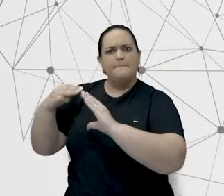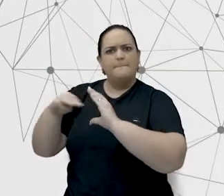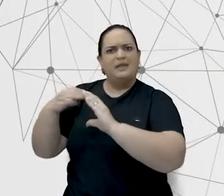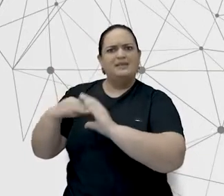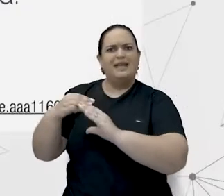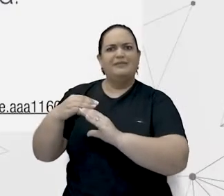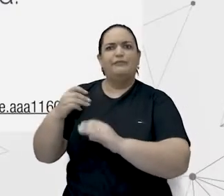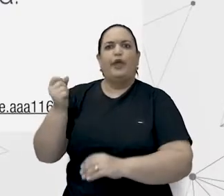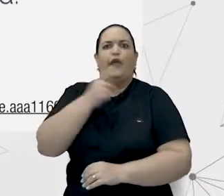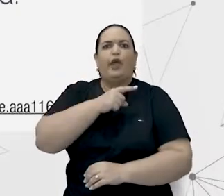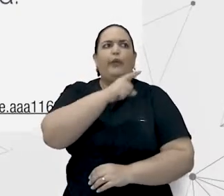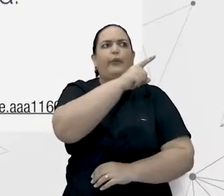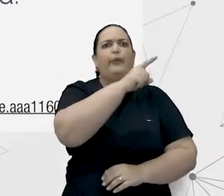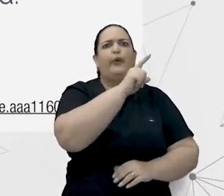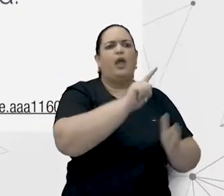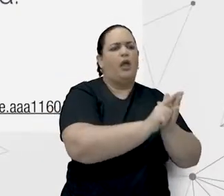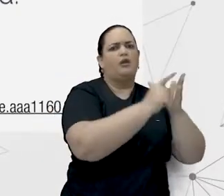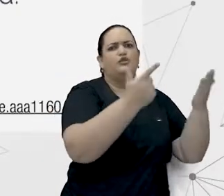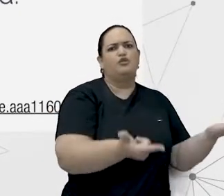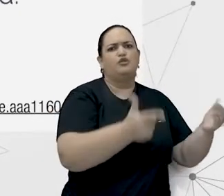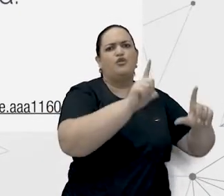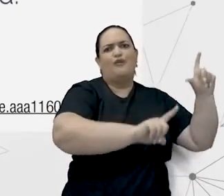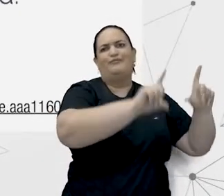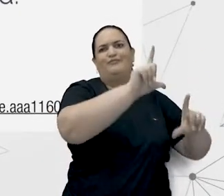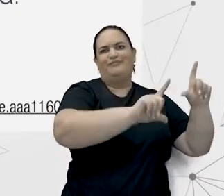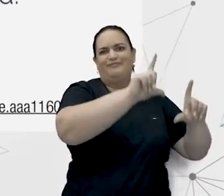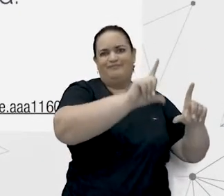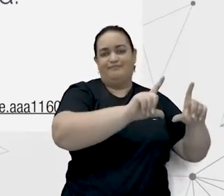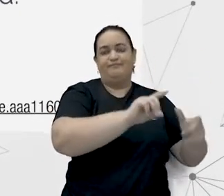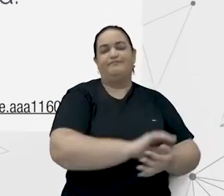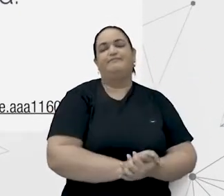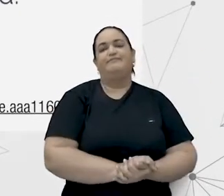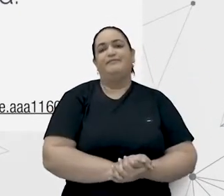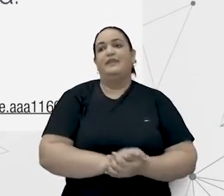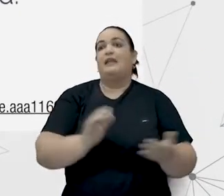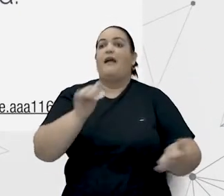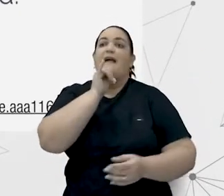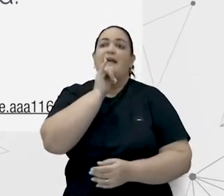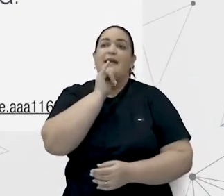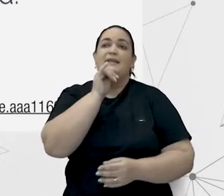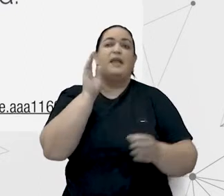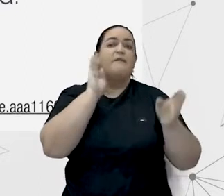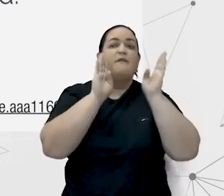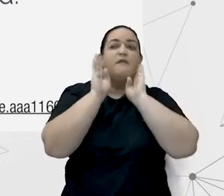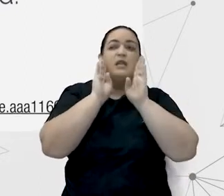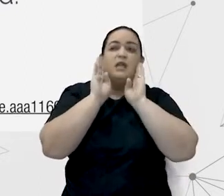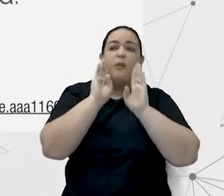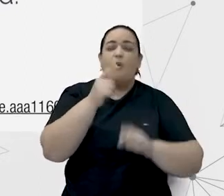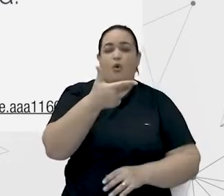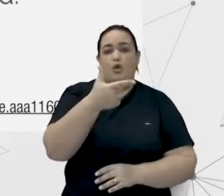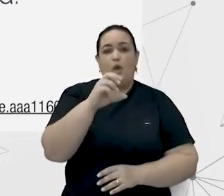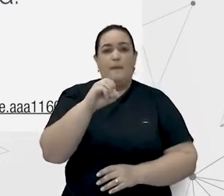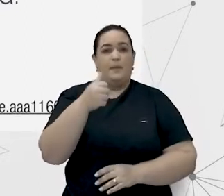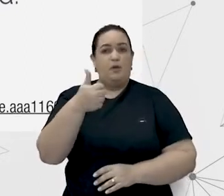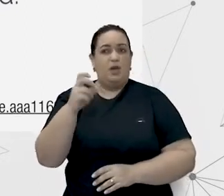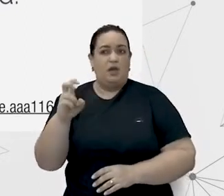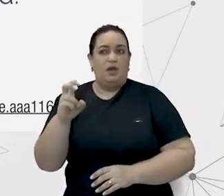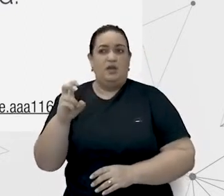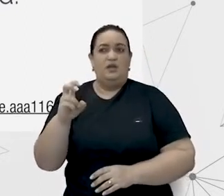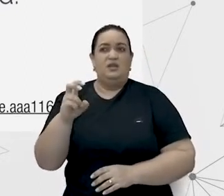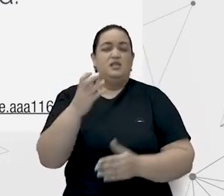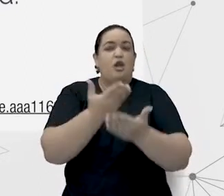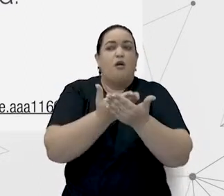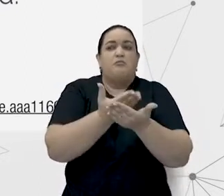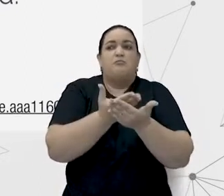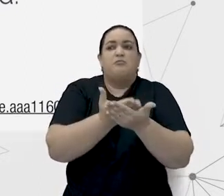para destrinchar ainda mais isso, esse estudo do Facebook, de 2015, mostra que dá um